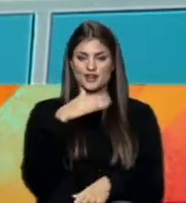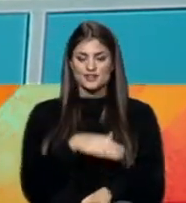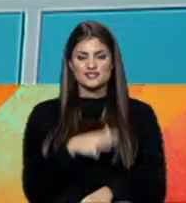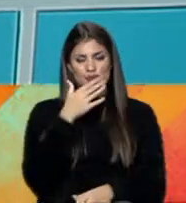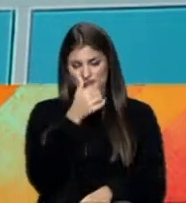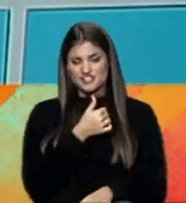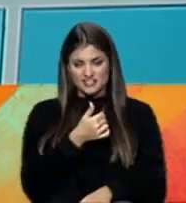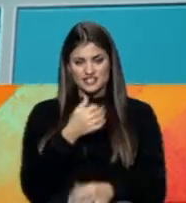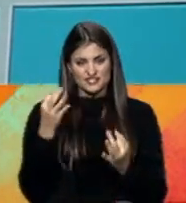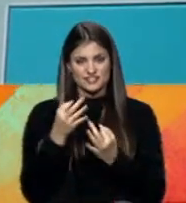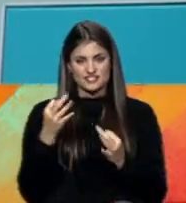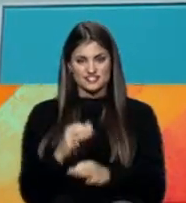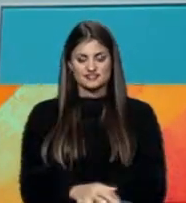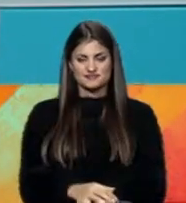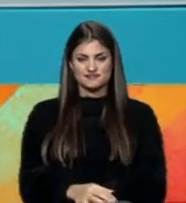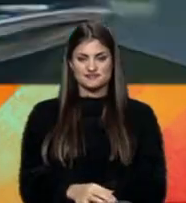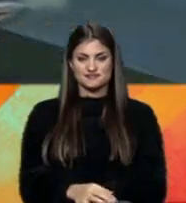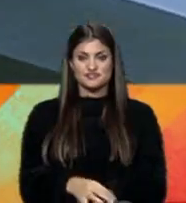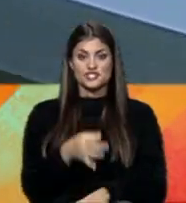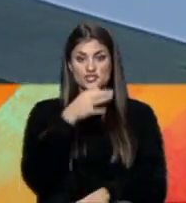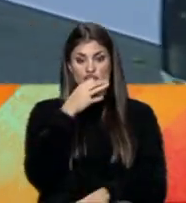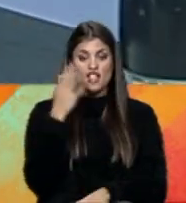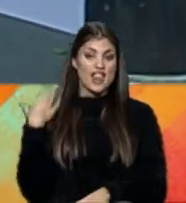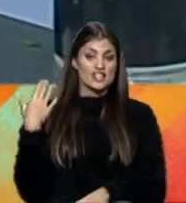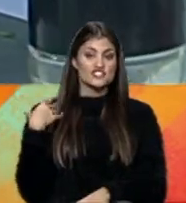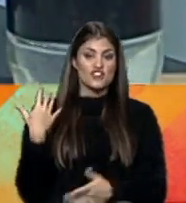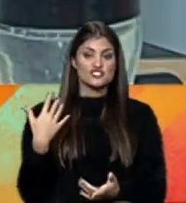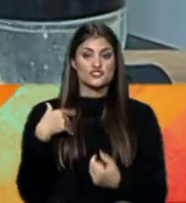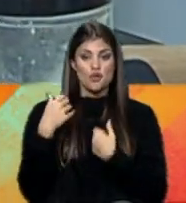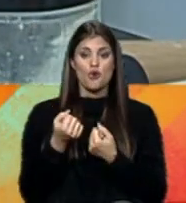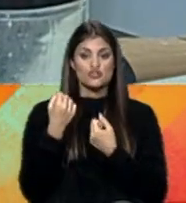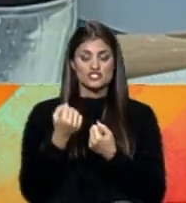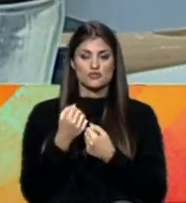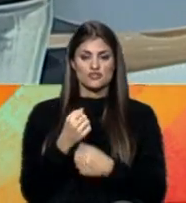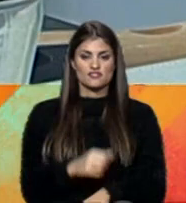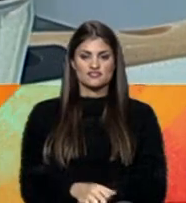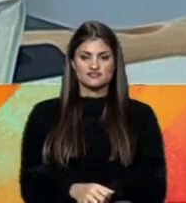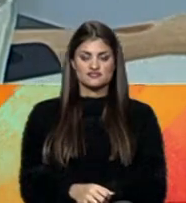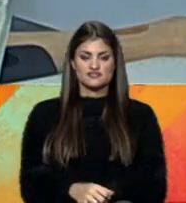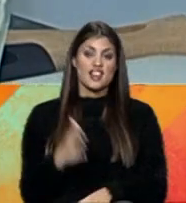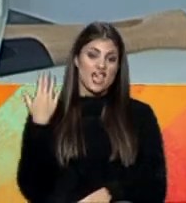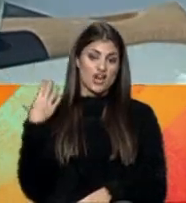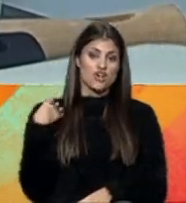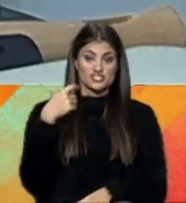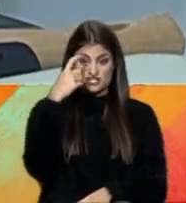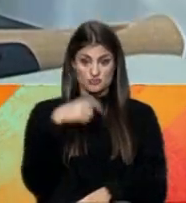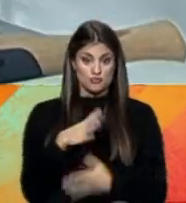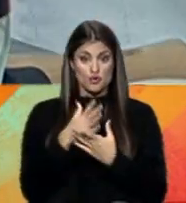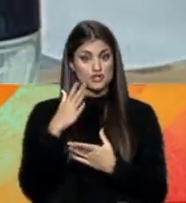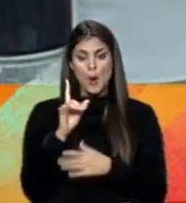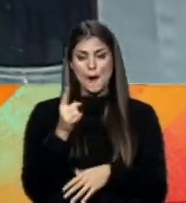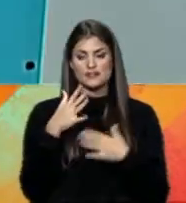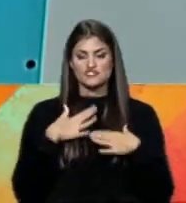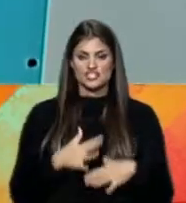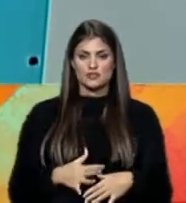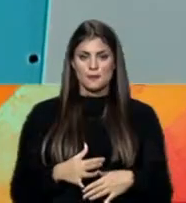linda. Estava a falar das minhas costas, estava não aguento. Não, das costas e do resto, filha. Não aguento. Não eram estava, só as costas, estava era um vestido. Por